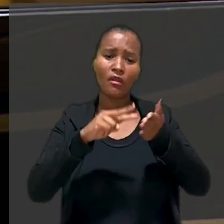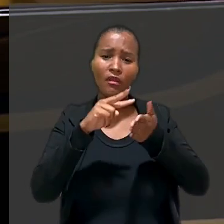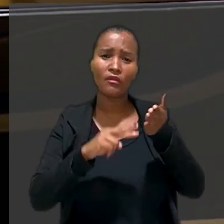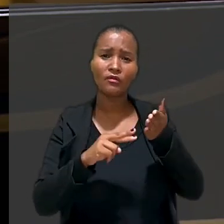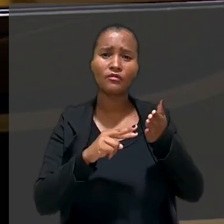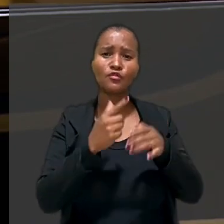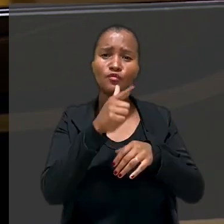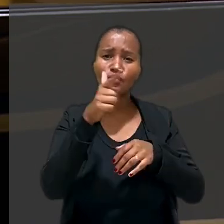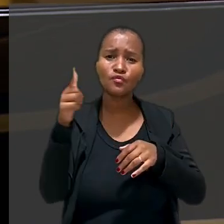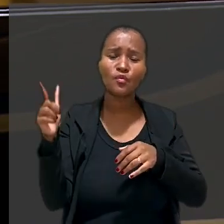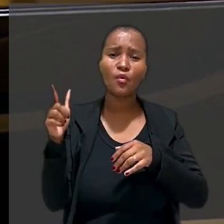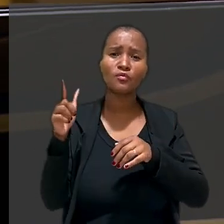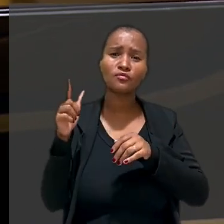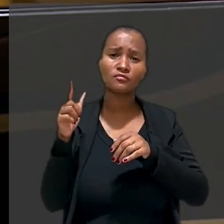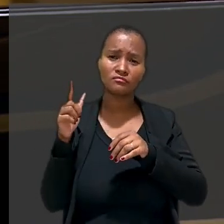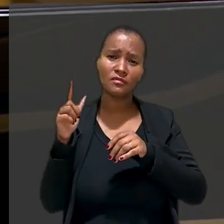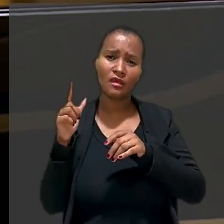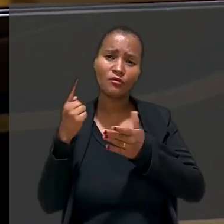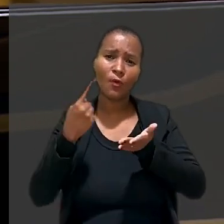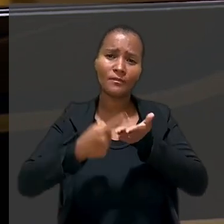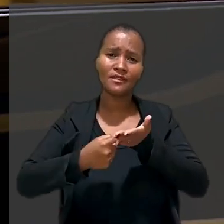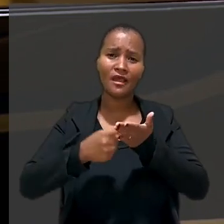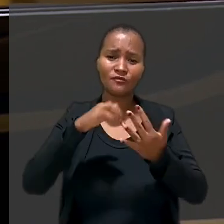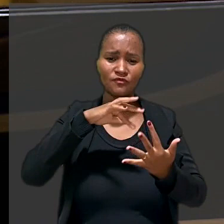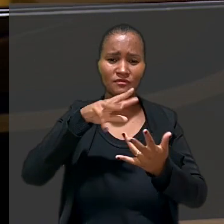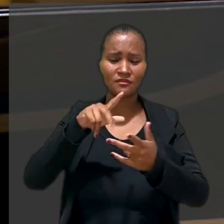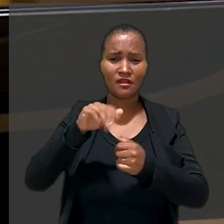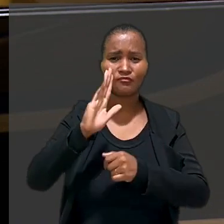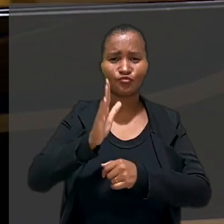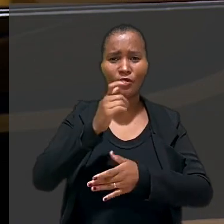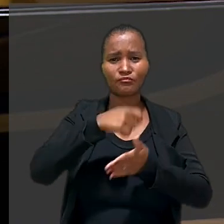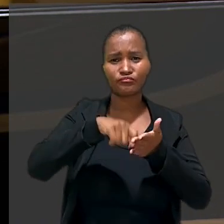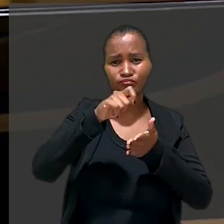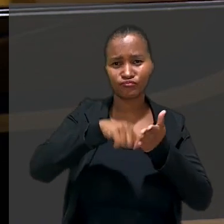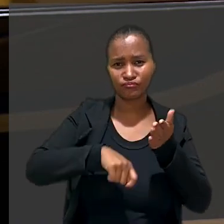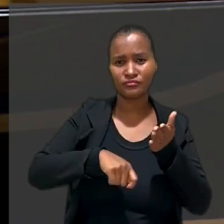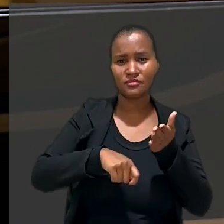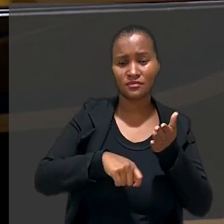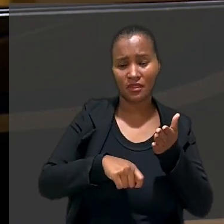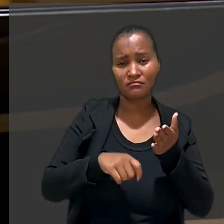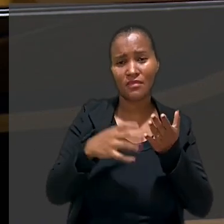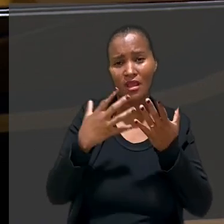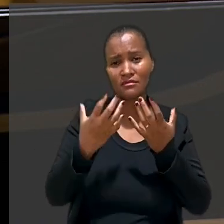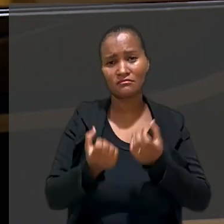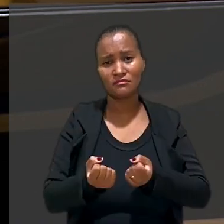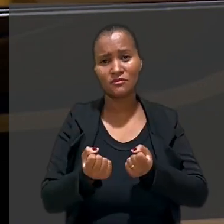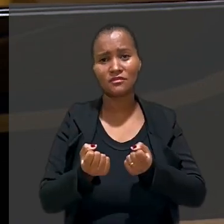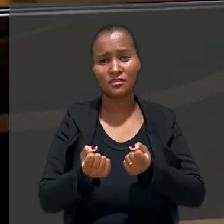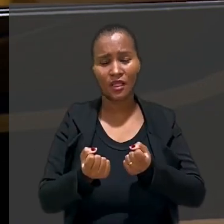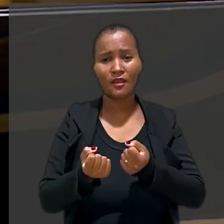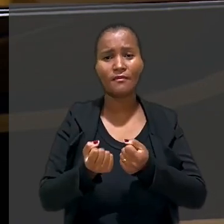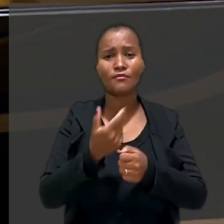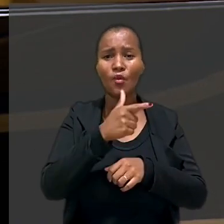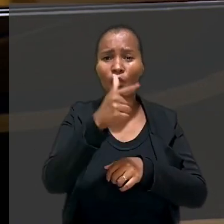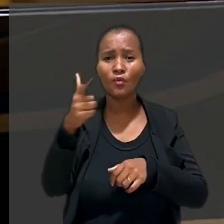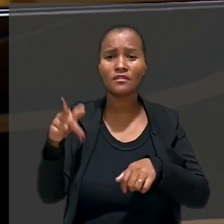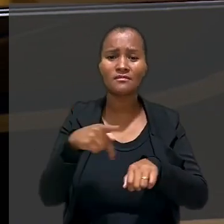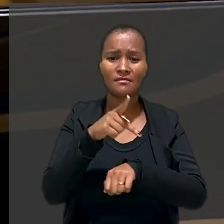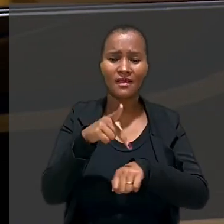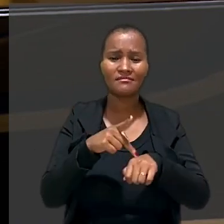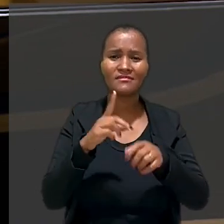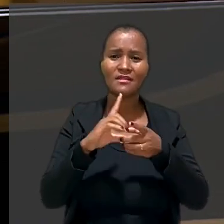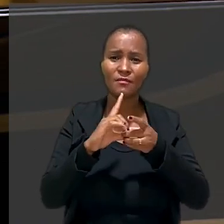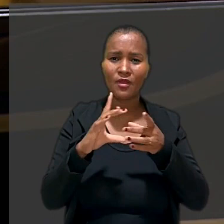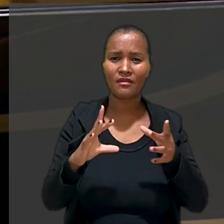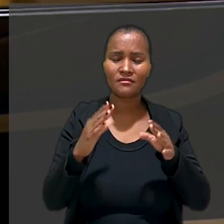uma leitura dos demais diplomas internacionais já ratificados, que têm sido adotados pelas